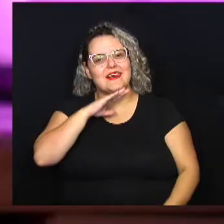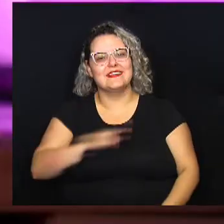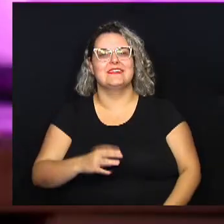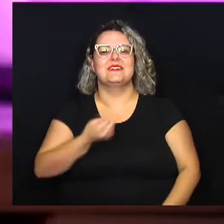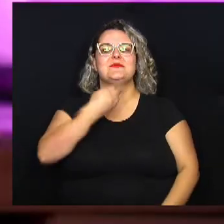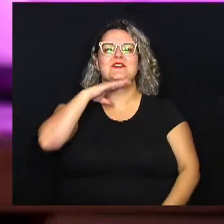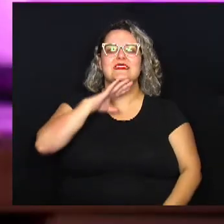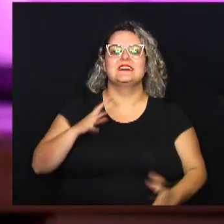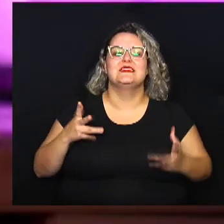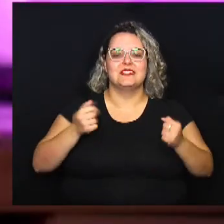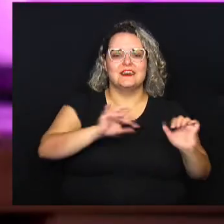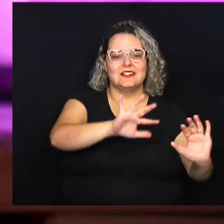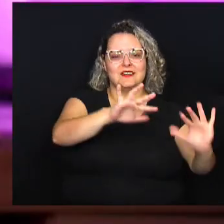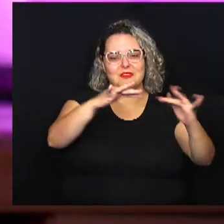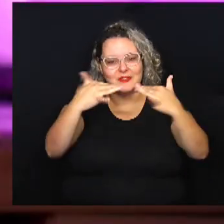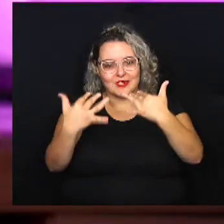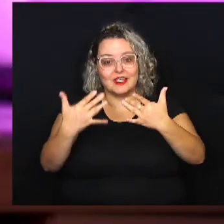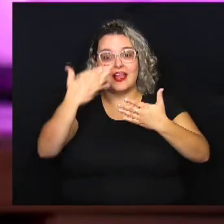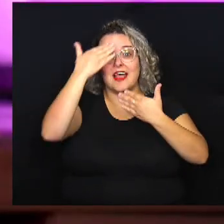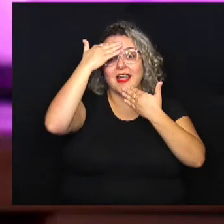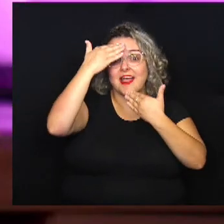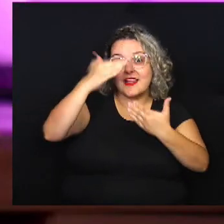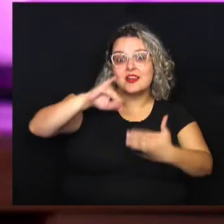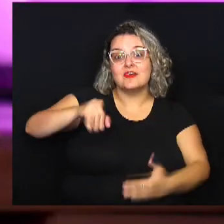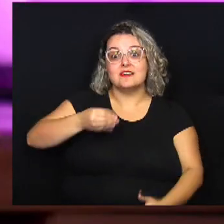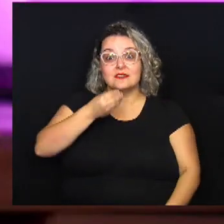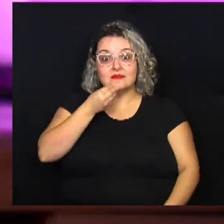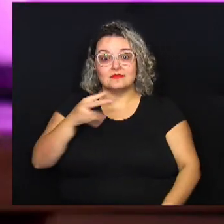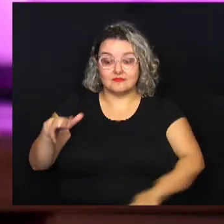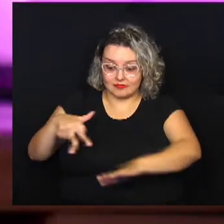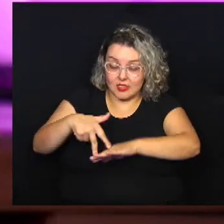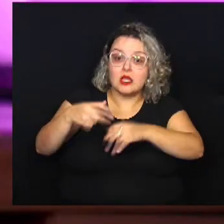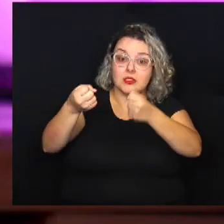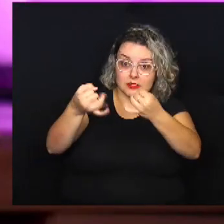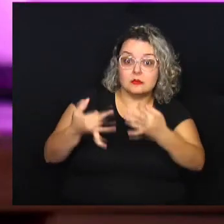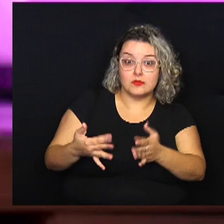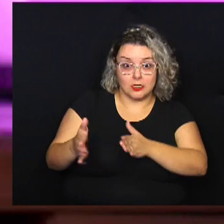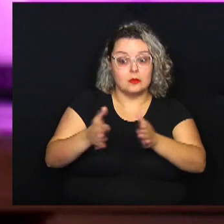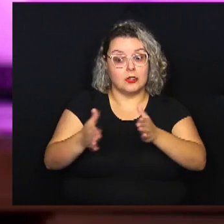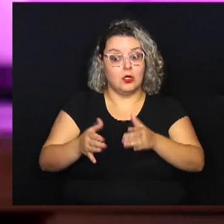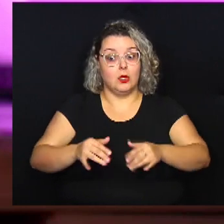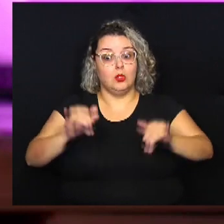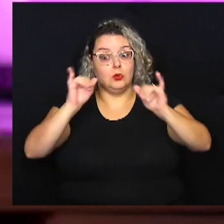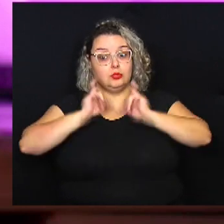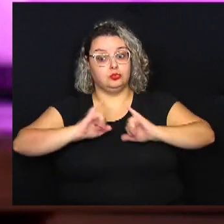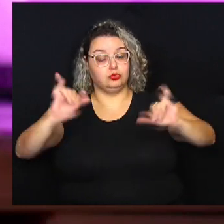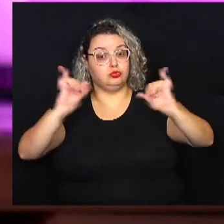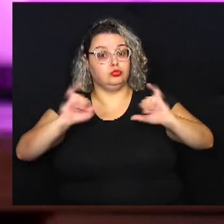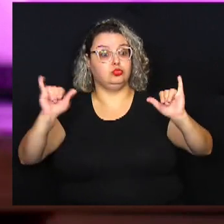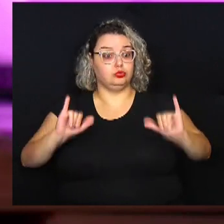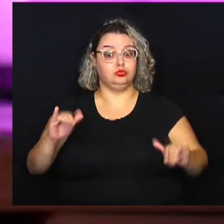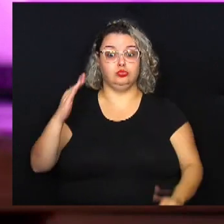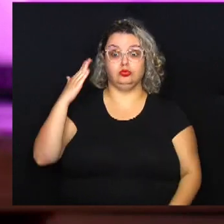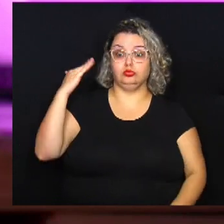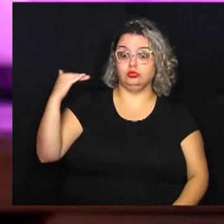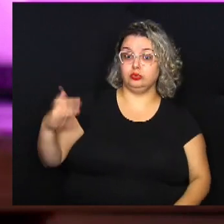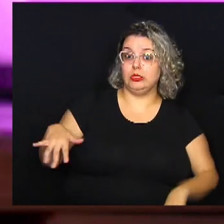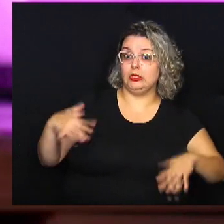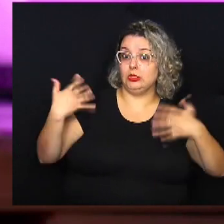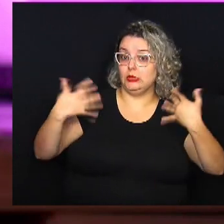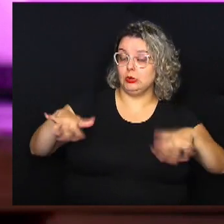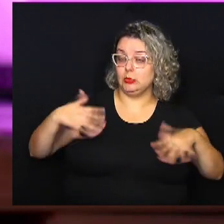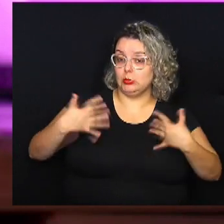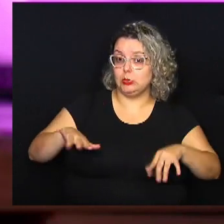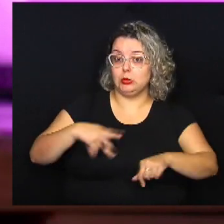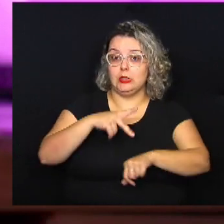Eu que agradeço a oportunidade de estar aqui esclarecendo sobre esse fato que ganhou uma repercussão muito grande no nosso país, principalmente por